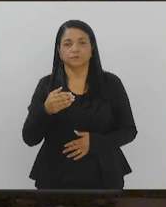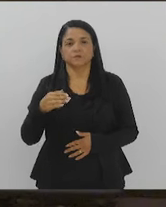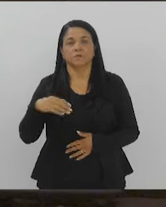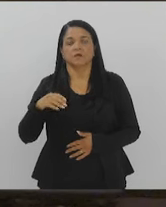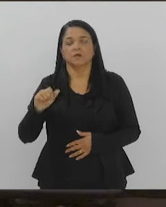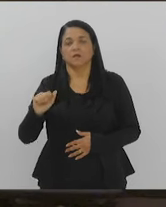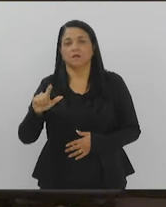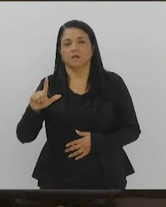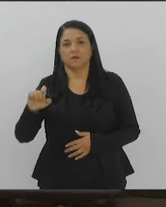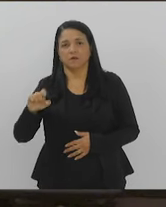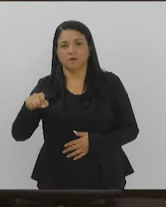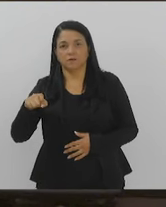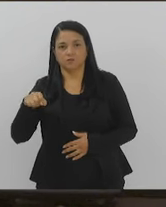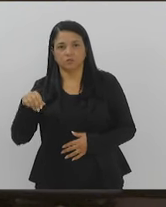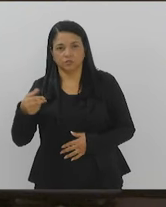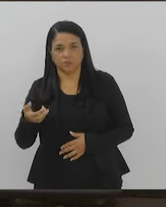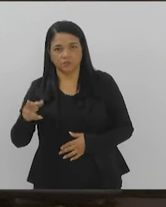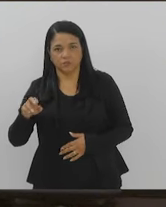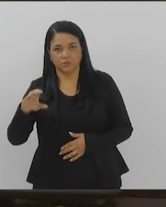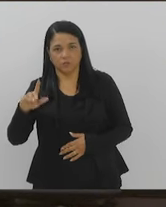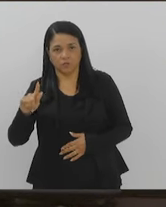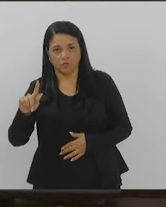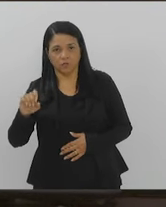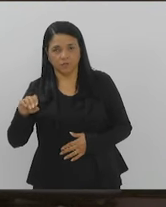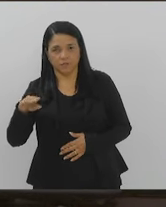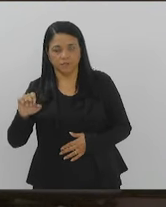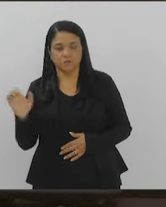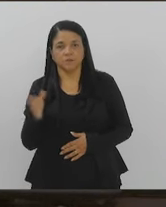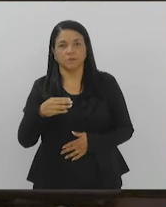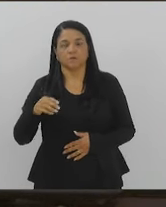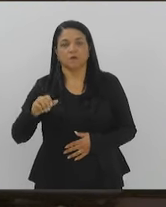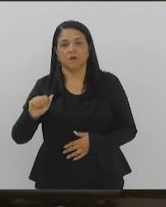Gomes, pastor Ailton Alves,